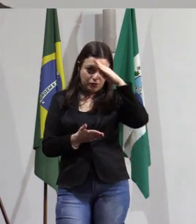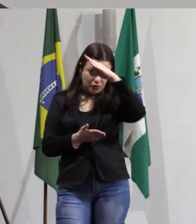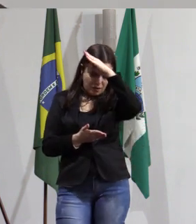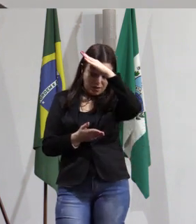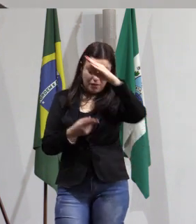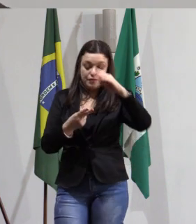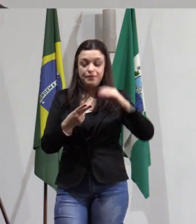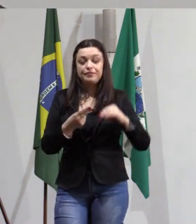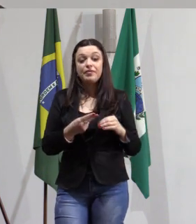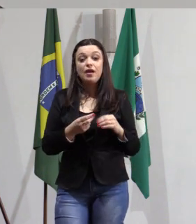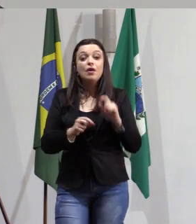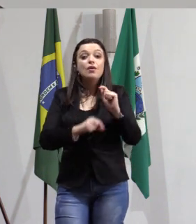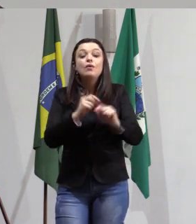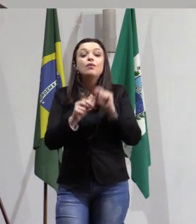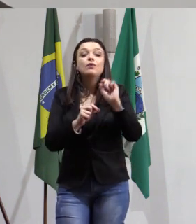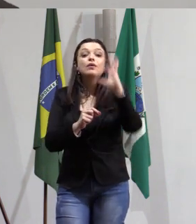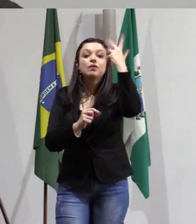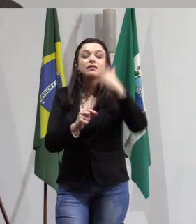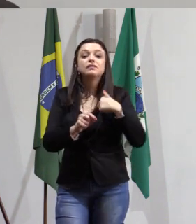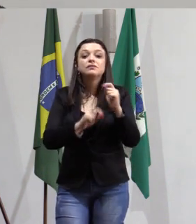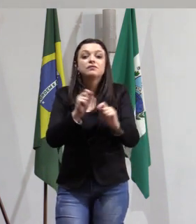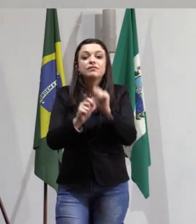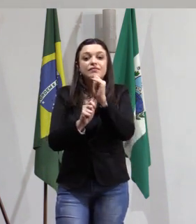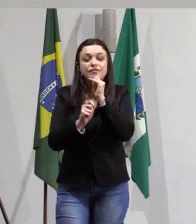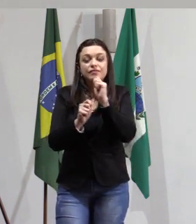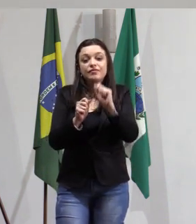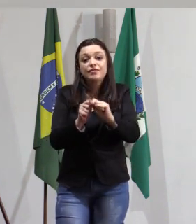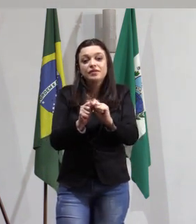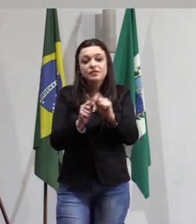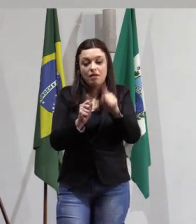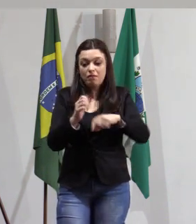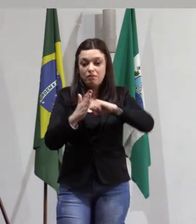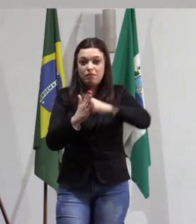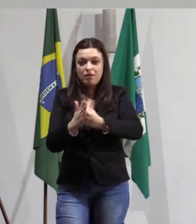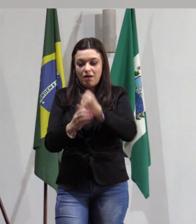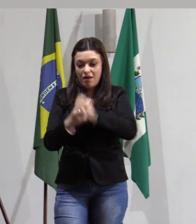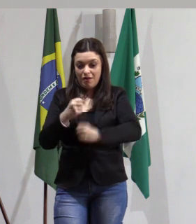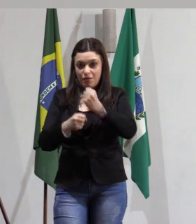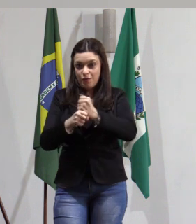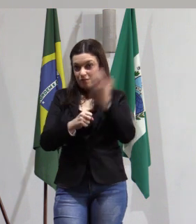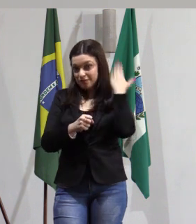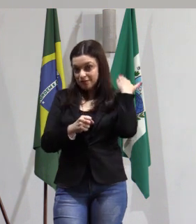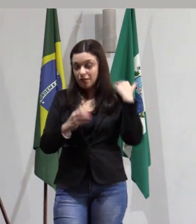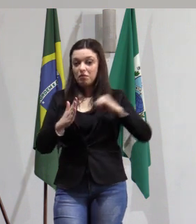Bloqueou o uso dos recursos dos anos anteriores.